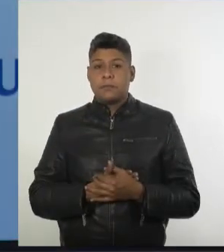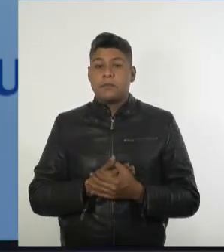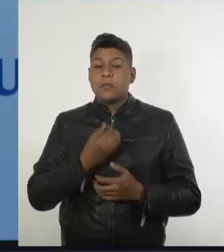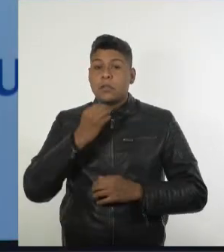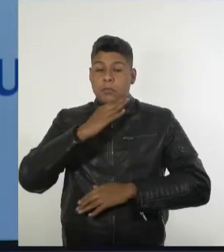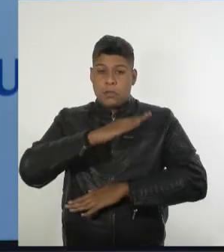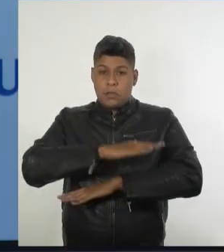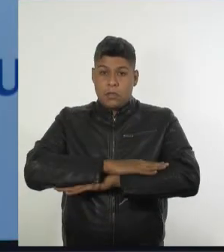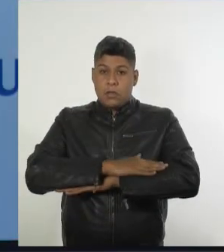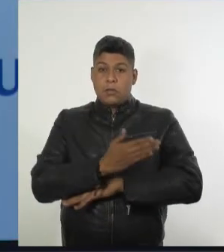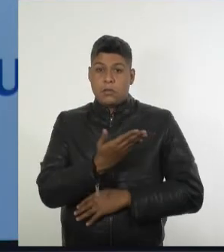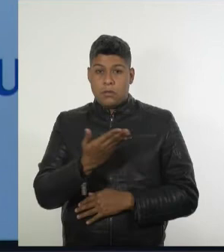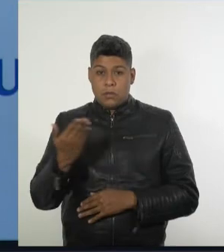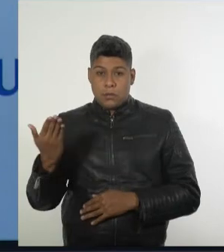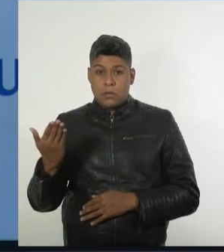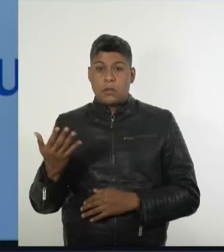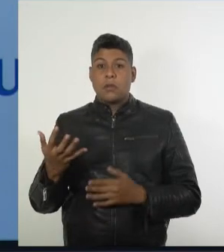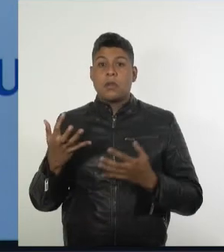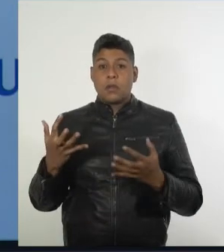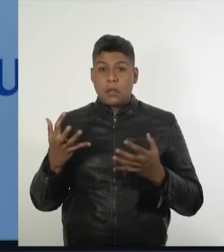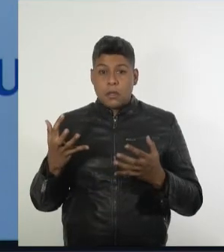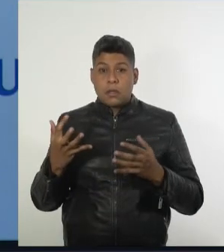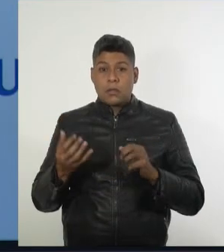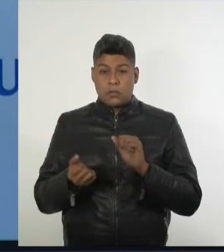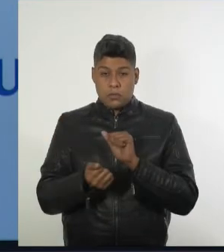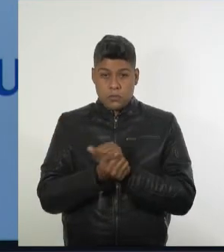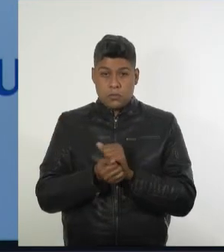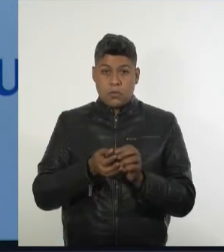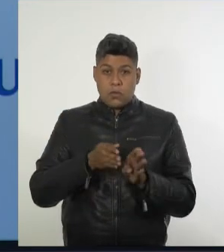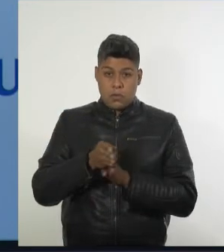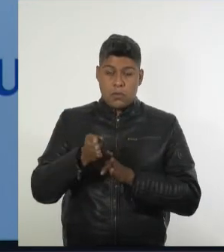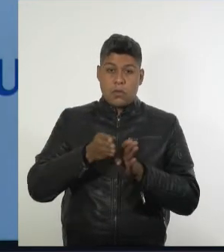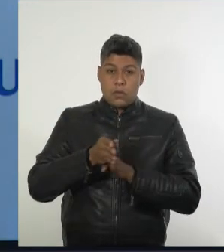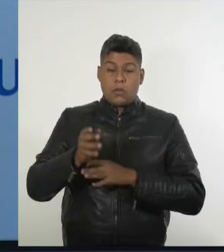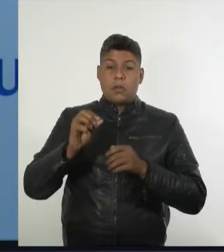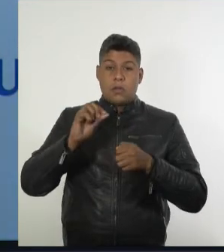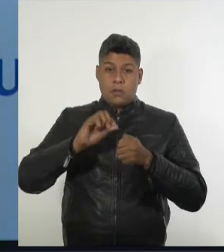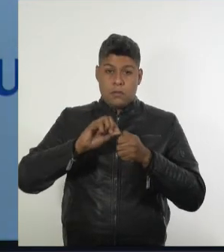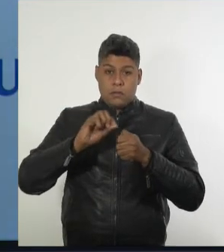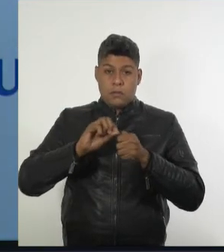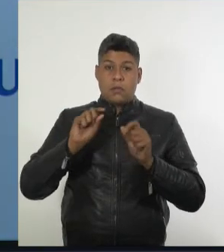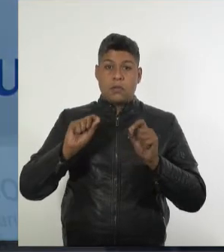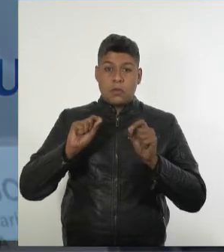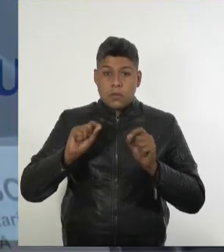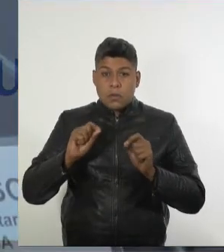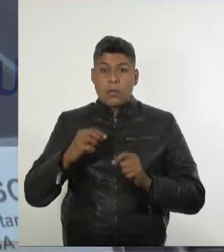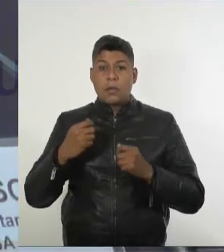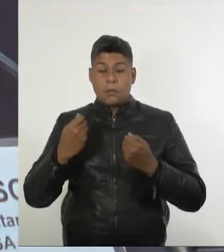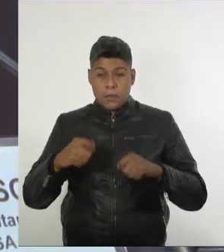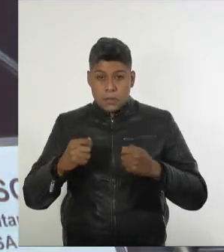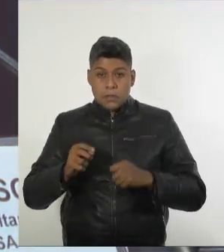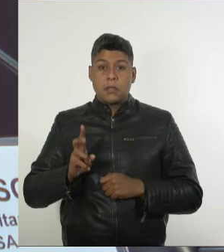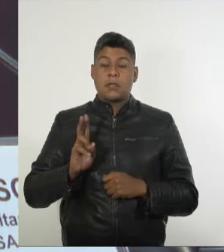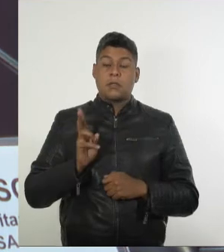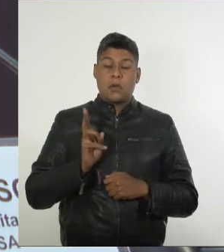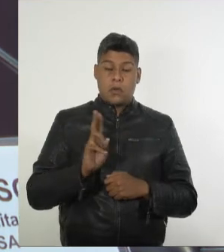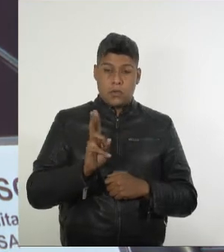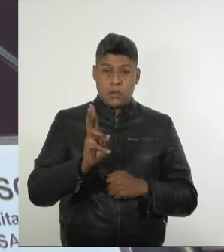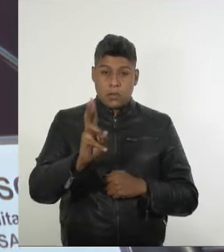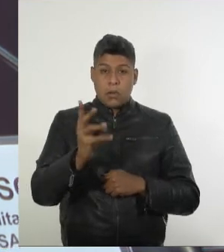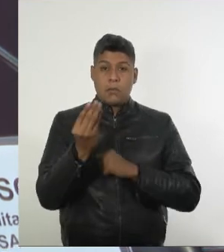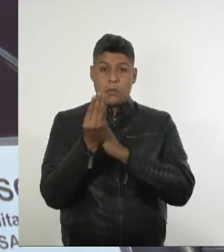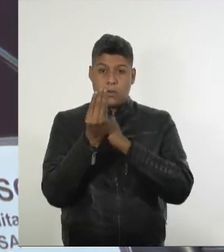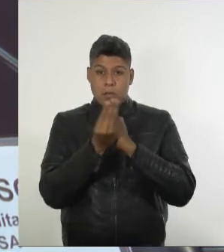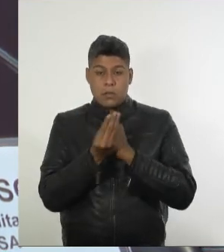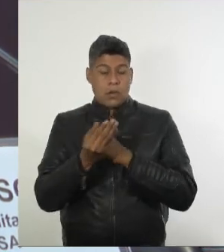a todos. Eu queria só reforçar as orientações que o secretário já deu na apresentação, né? Então, para a população, as medidas continuam as mesmas,